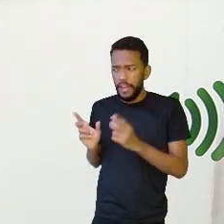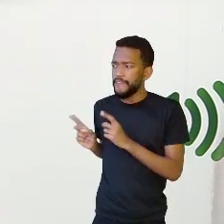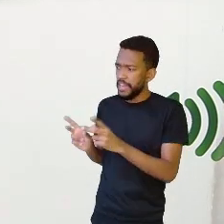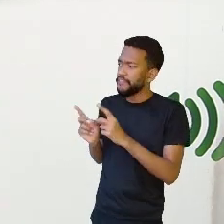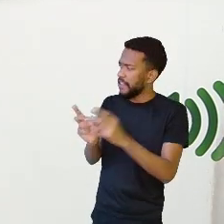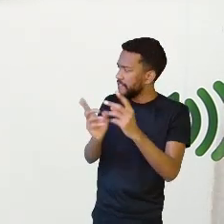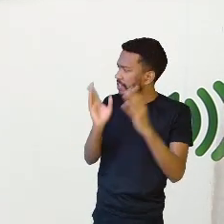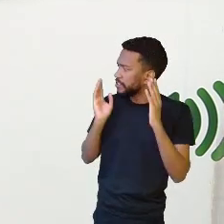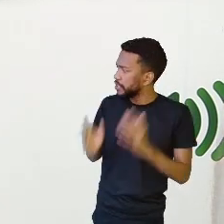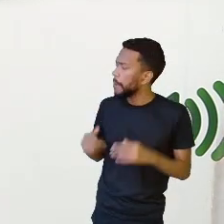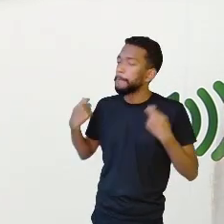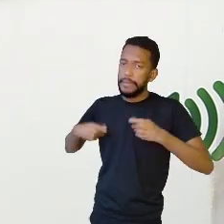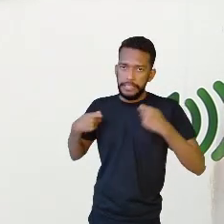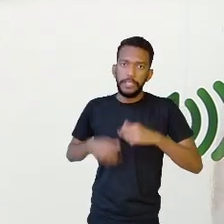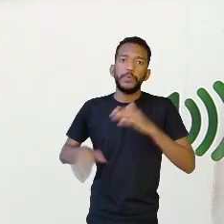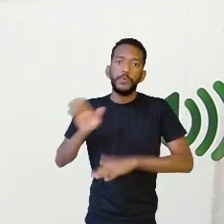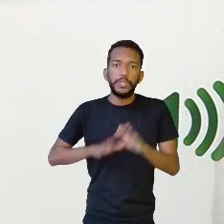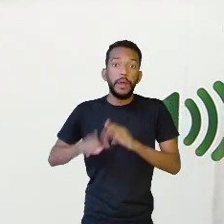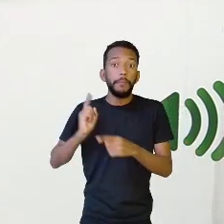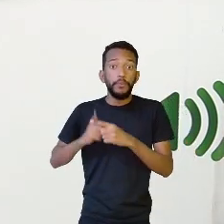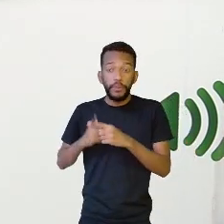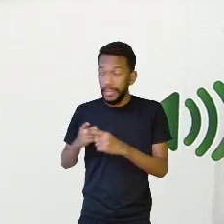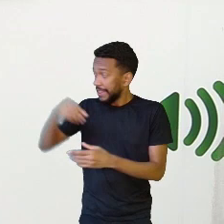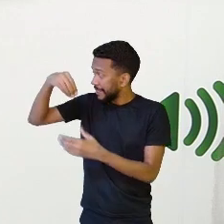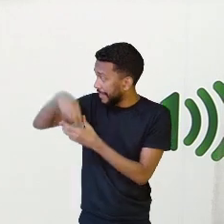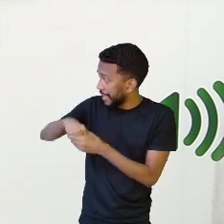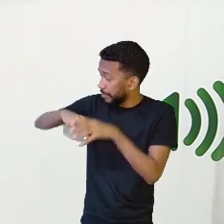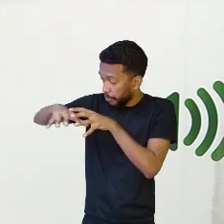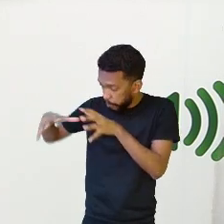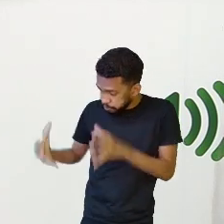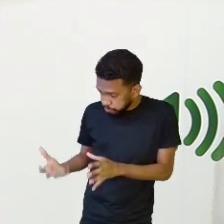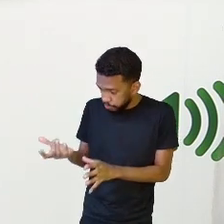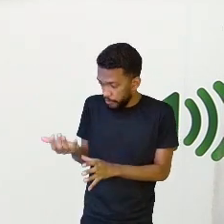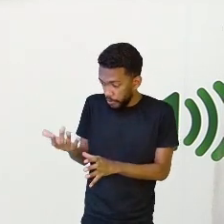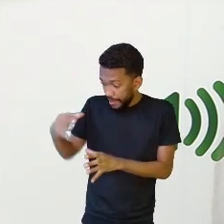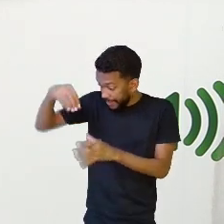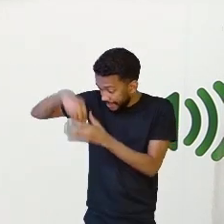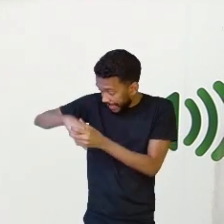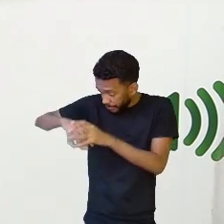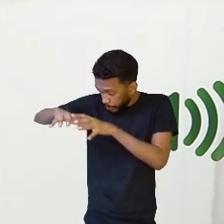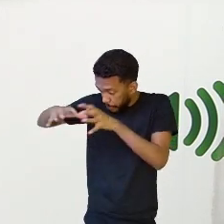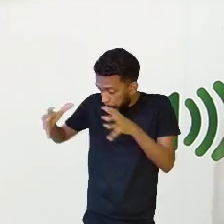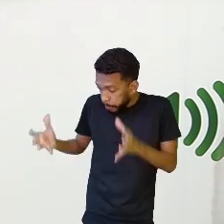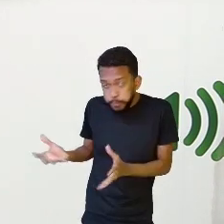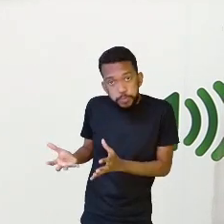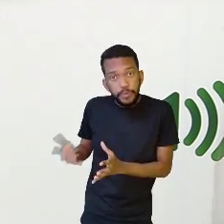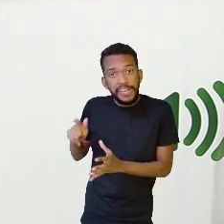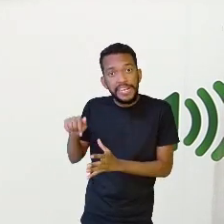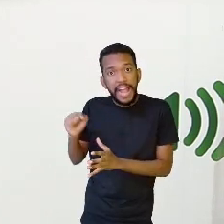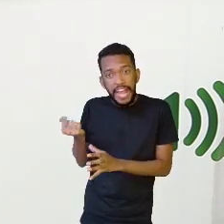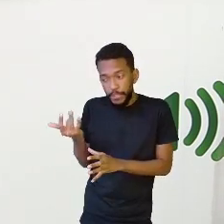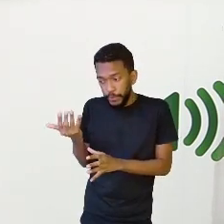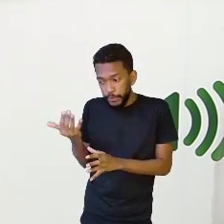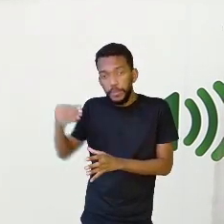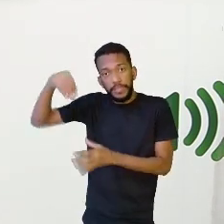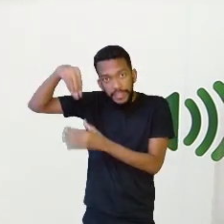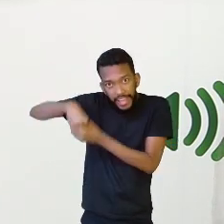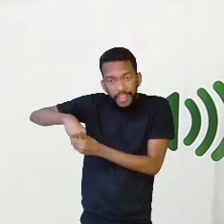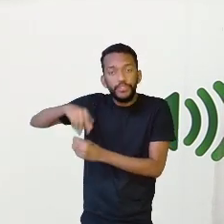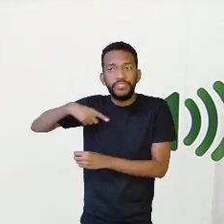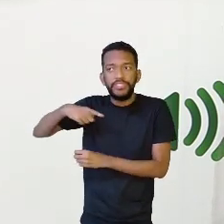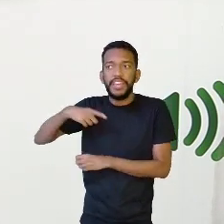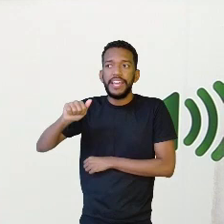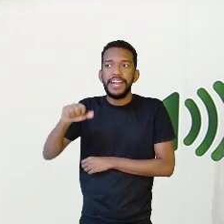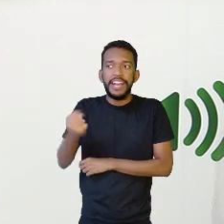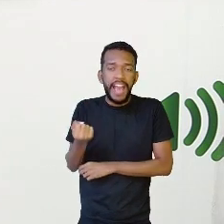botijões e tem que ter o maior cuidado porque dentro daquele botijão, dentro do botijão de gás, tem um